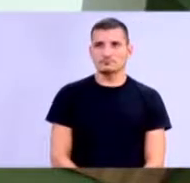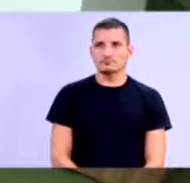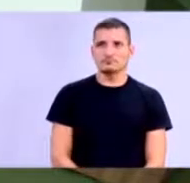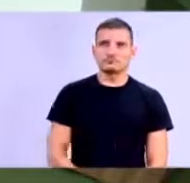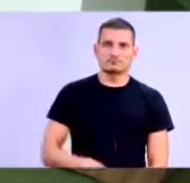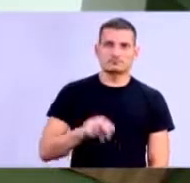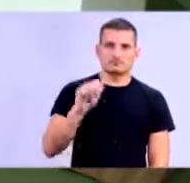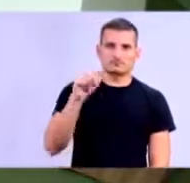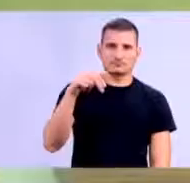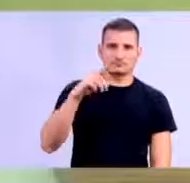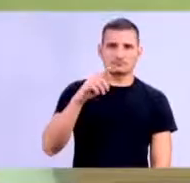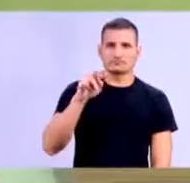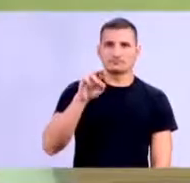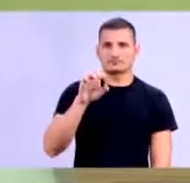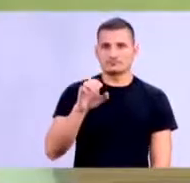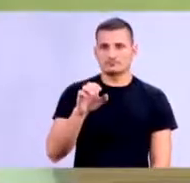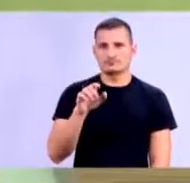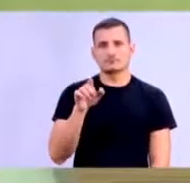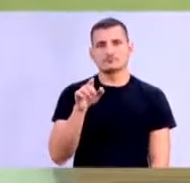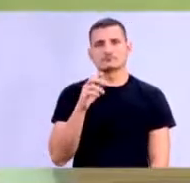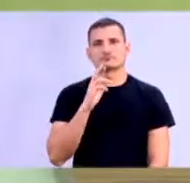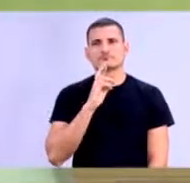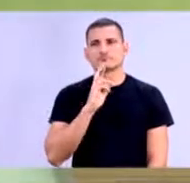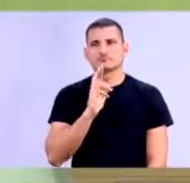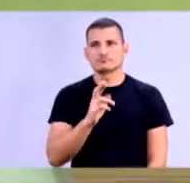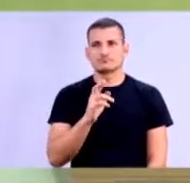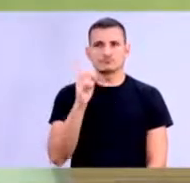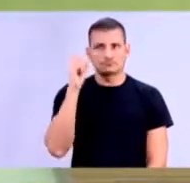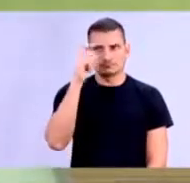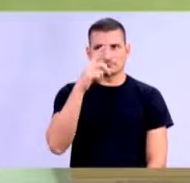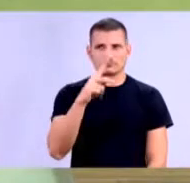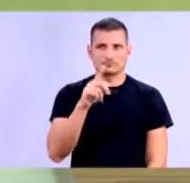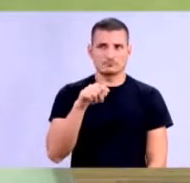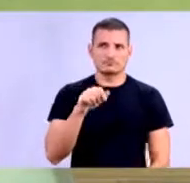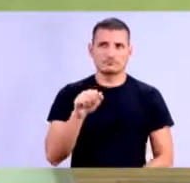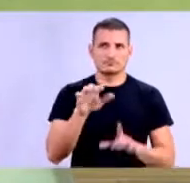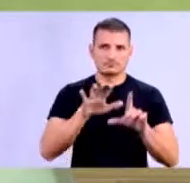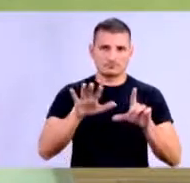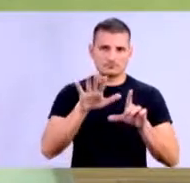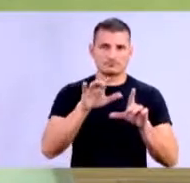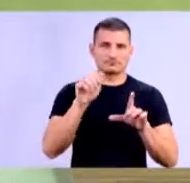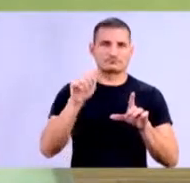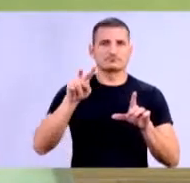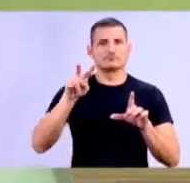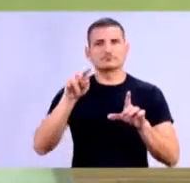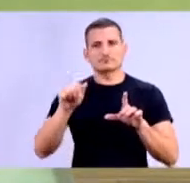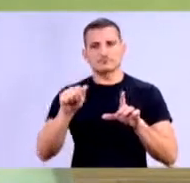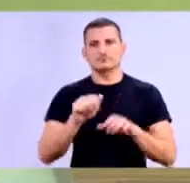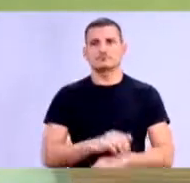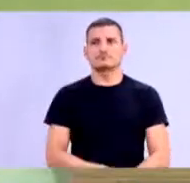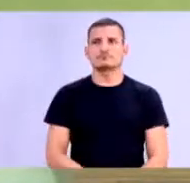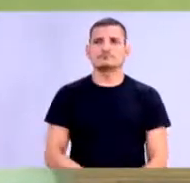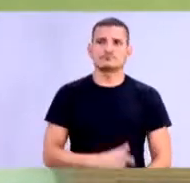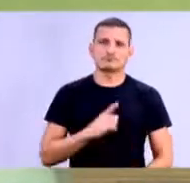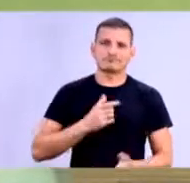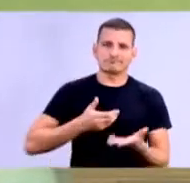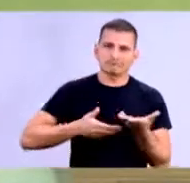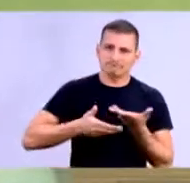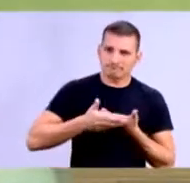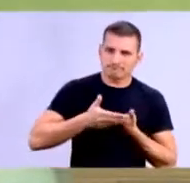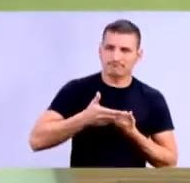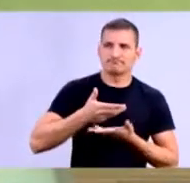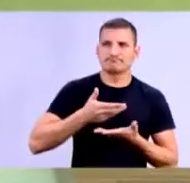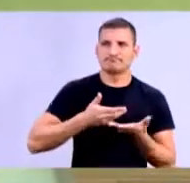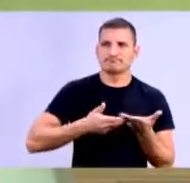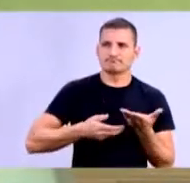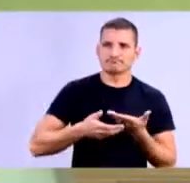que a dificuldade dele é a questão do AVA, né? Que eles ainda estão se familiarizando com o nosso ambiente virtual